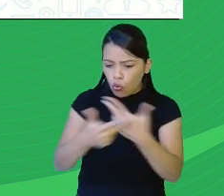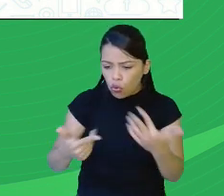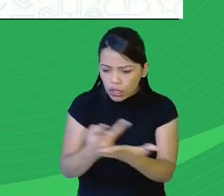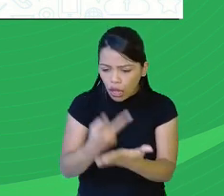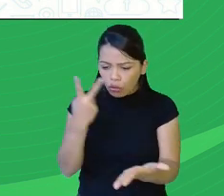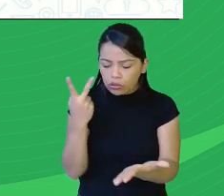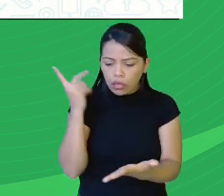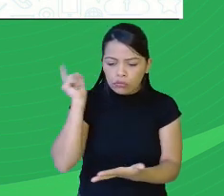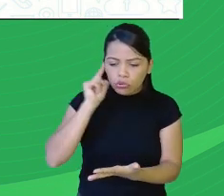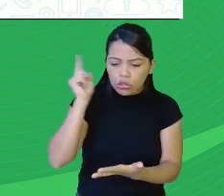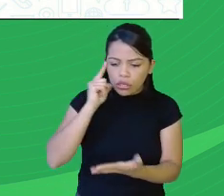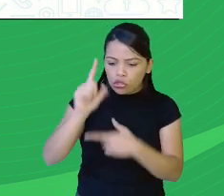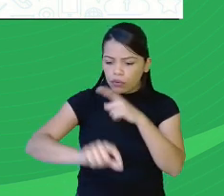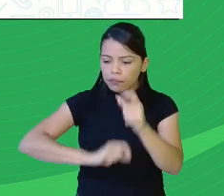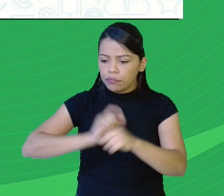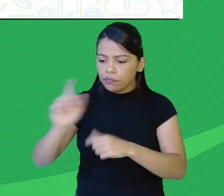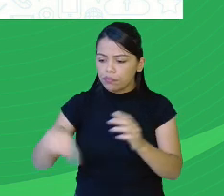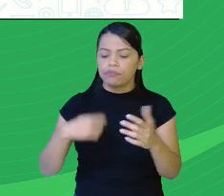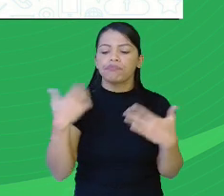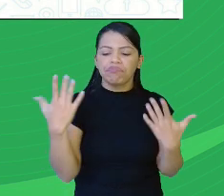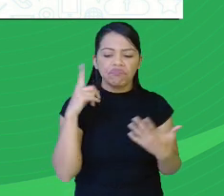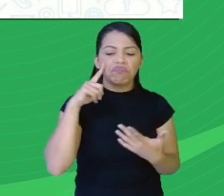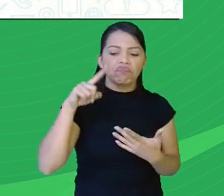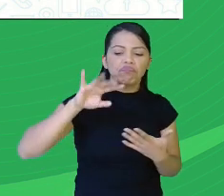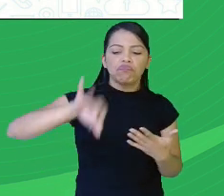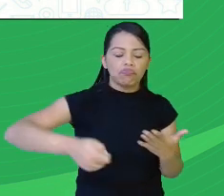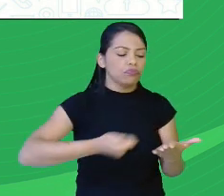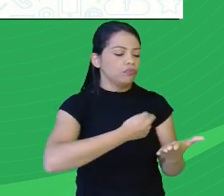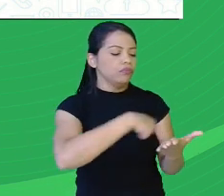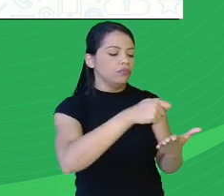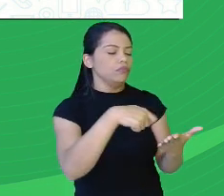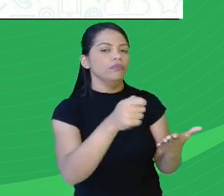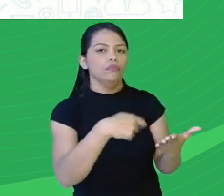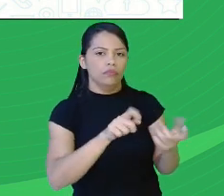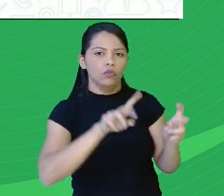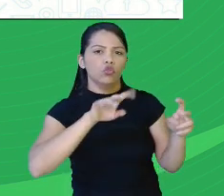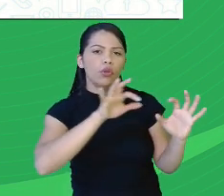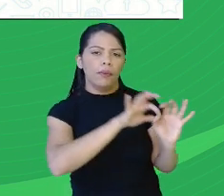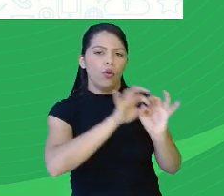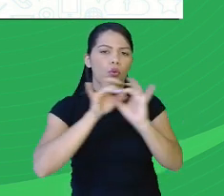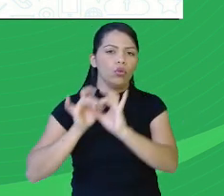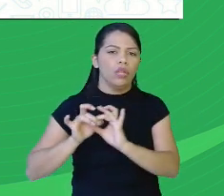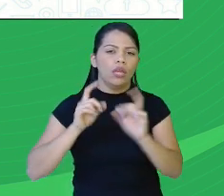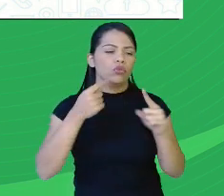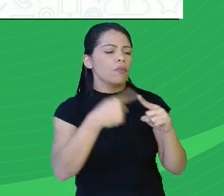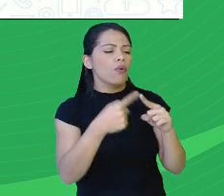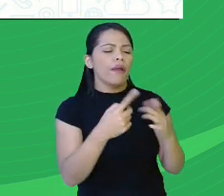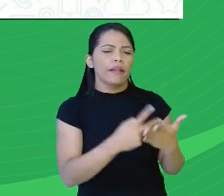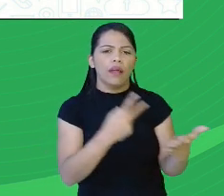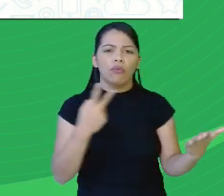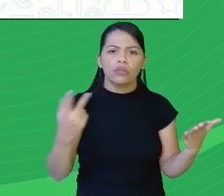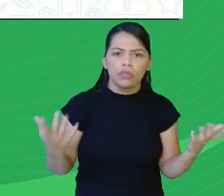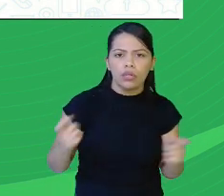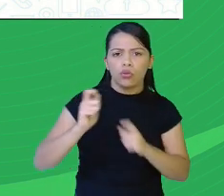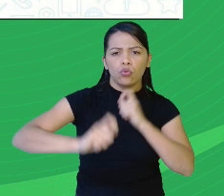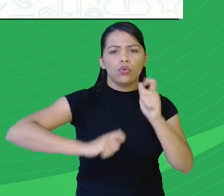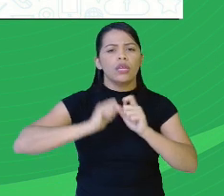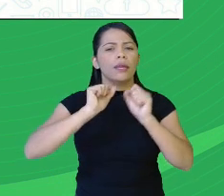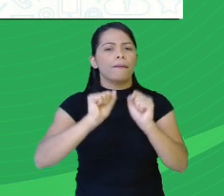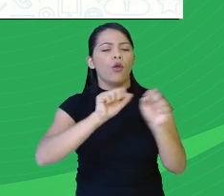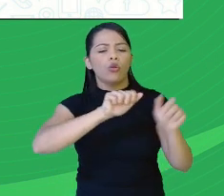crônica com algumas críticas sobre aquele contexto, o porquê está acontecendo aquilo, o que poderia